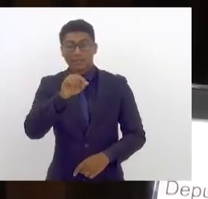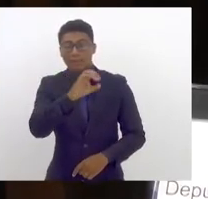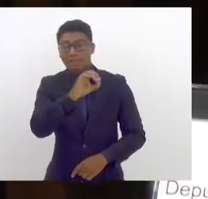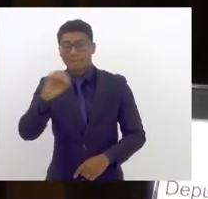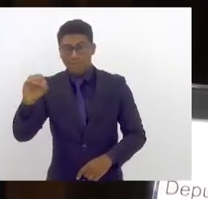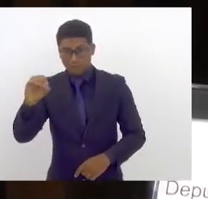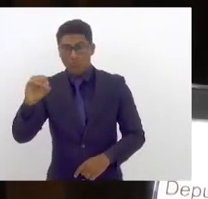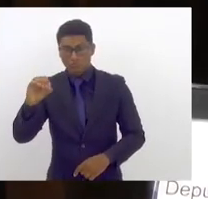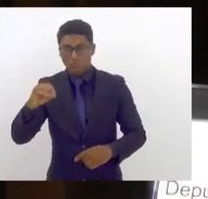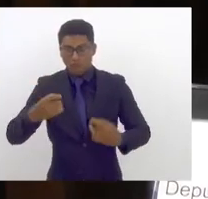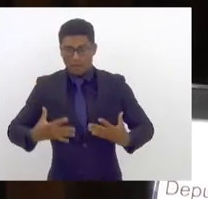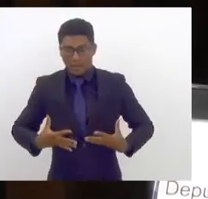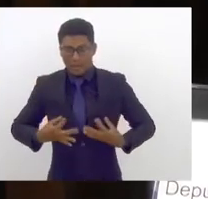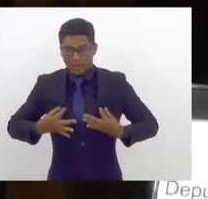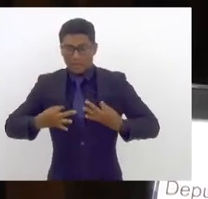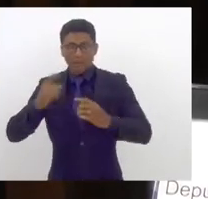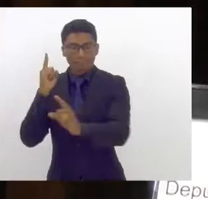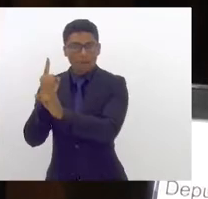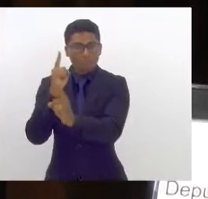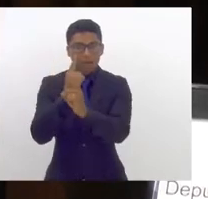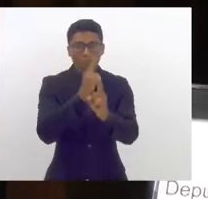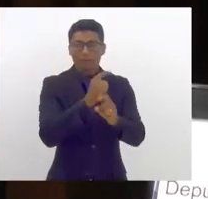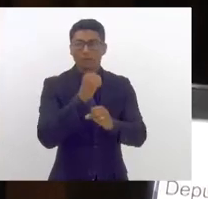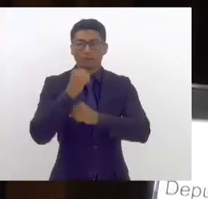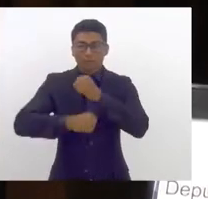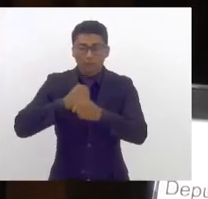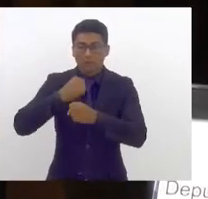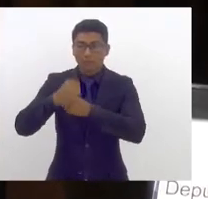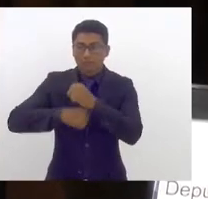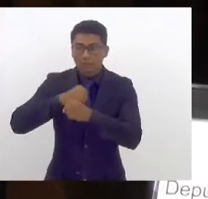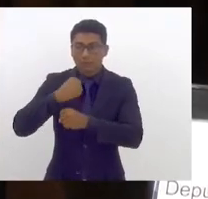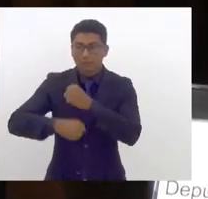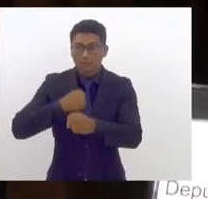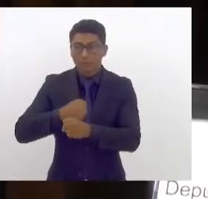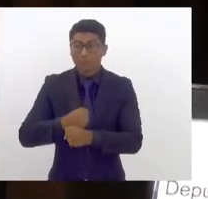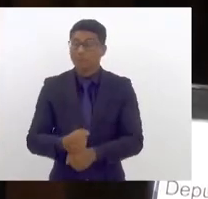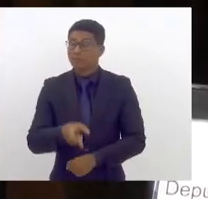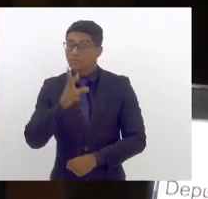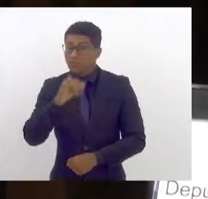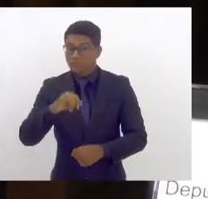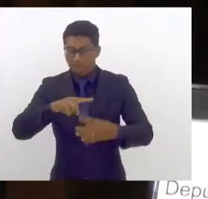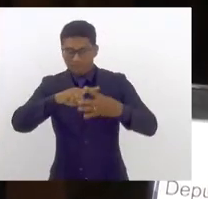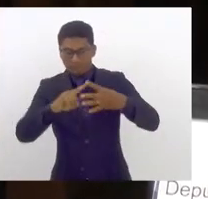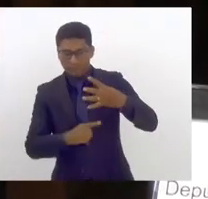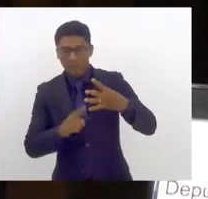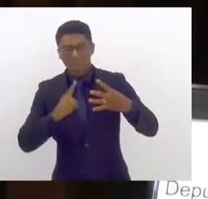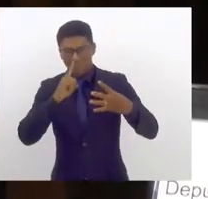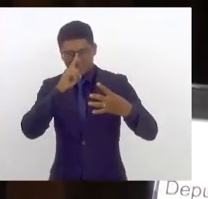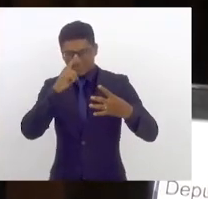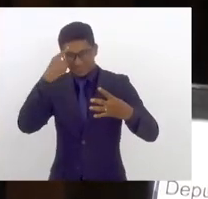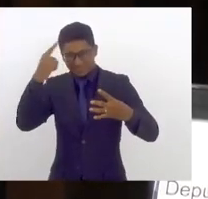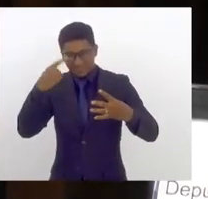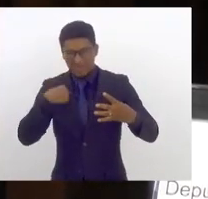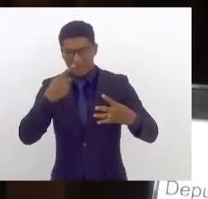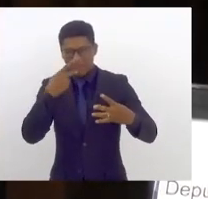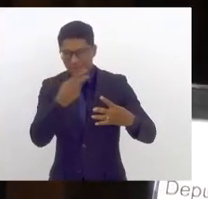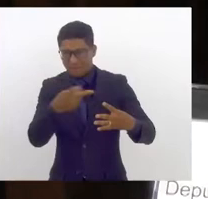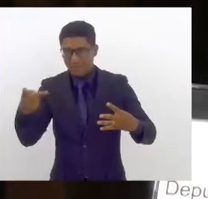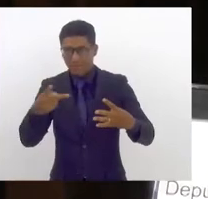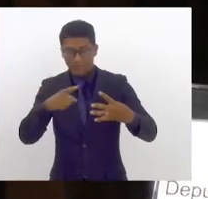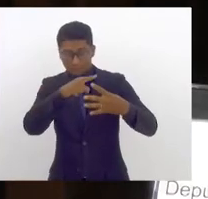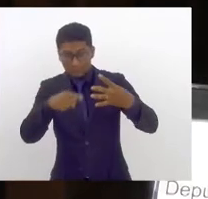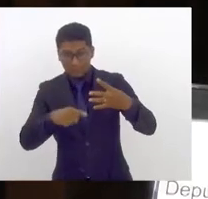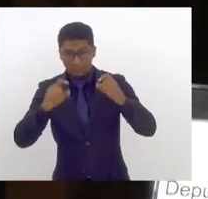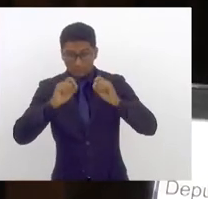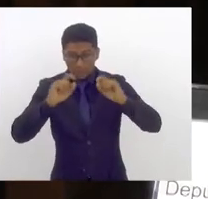ano e mantendo né a prevenção desses fatores de risco que você anteriormente nós conseguimos reduzir